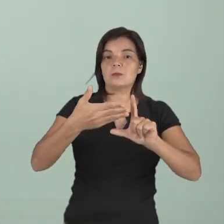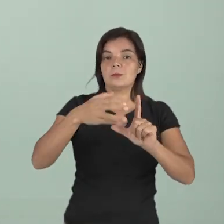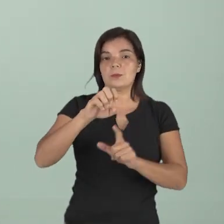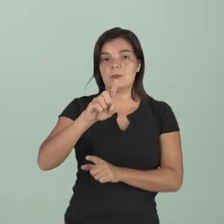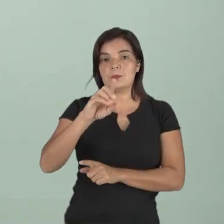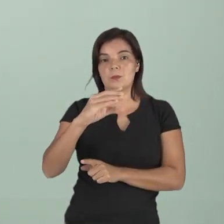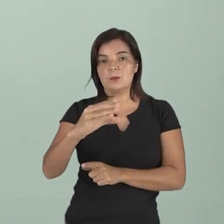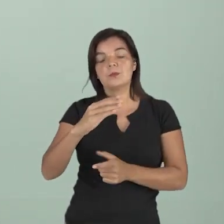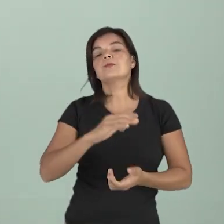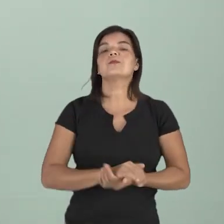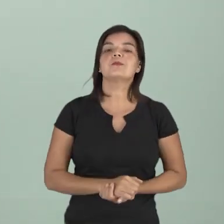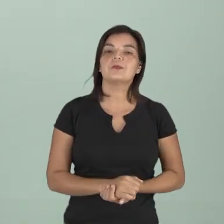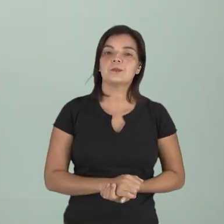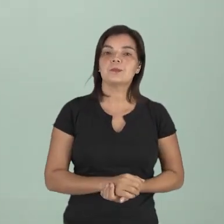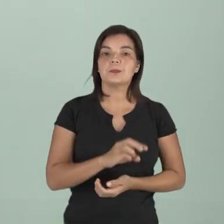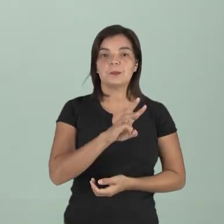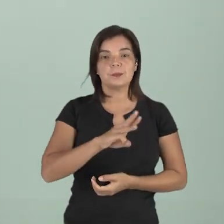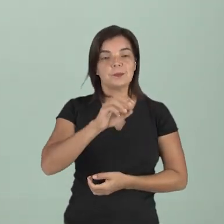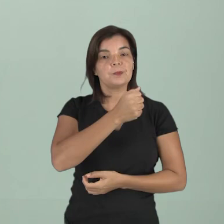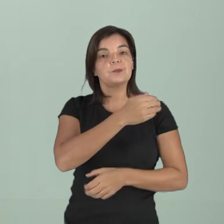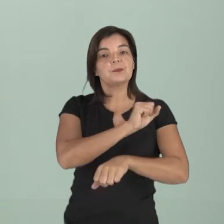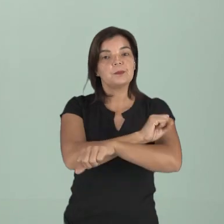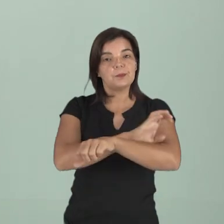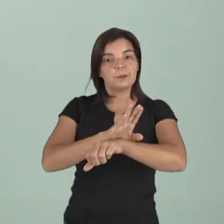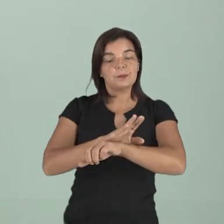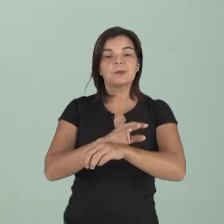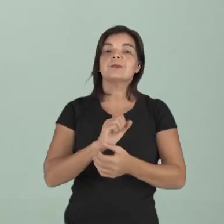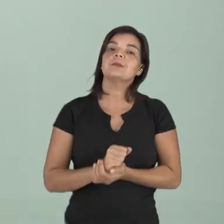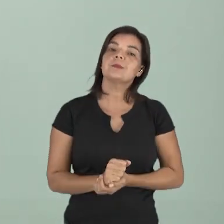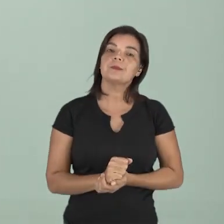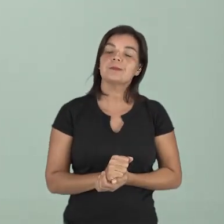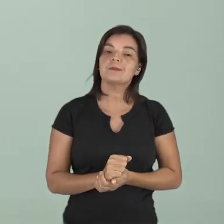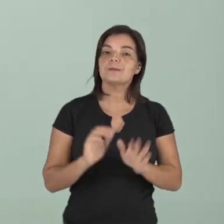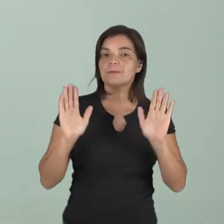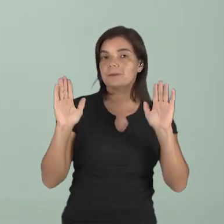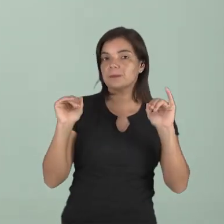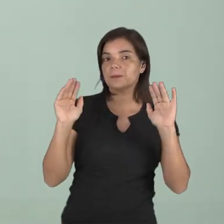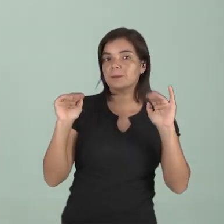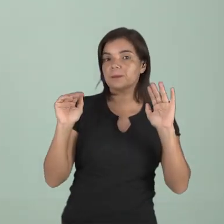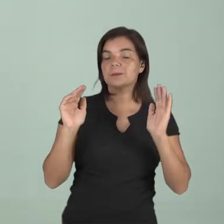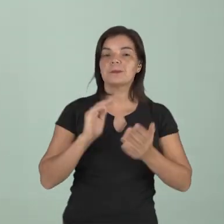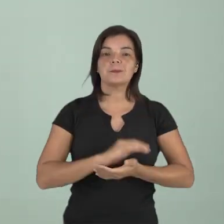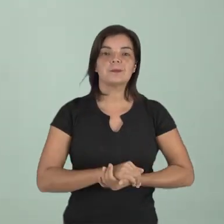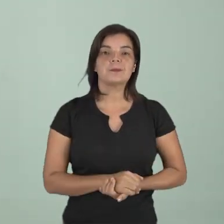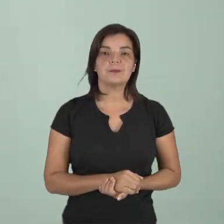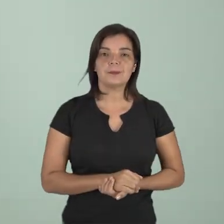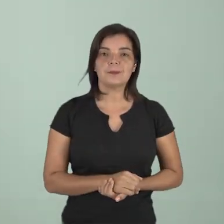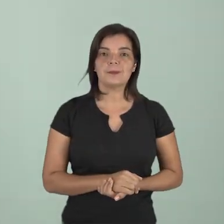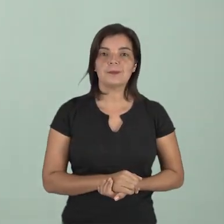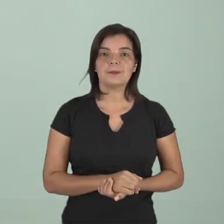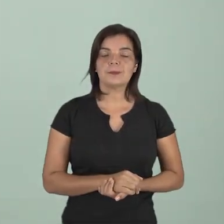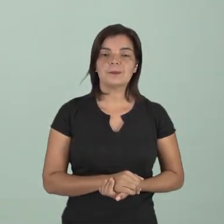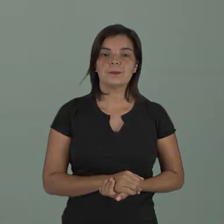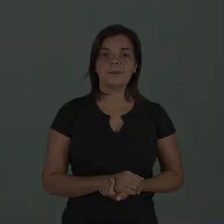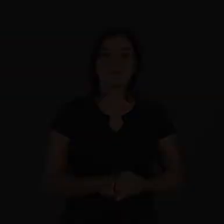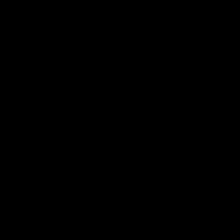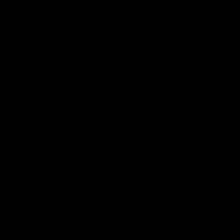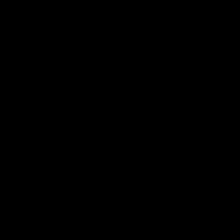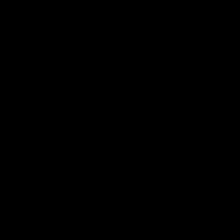acessem a plataforma Eduque no site da Secretaria de Educação. A gente vai ficando por aqui e até uma próxima aula. Tchau, tchau!